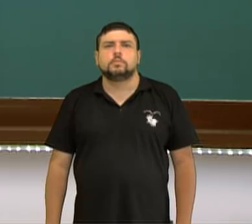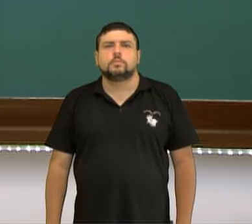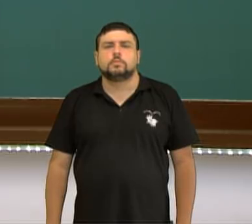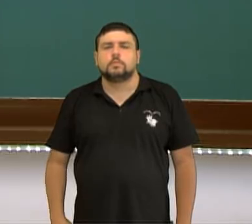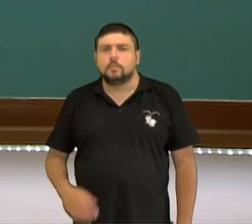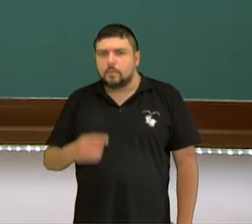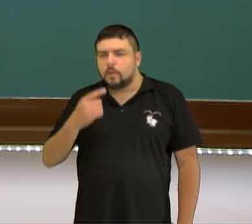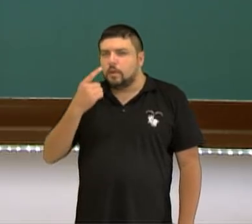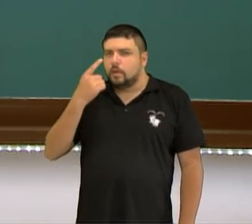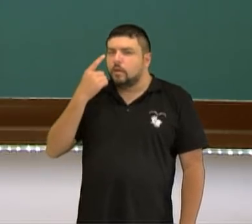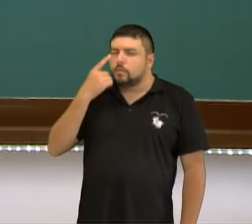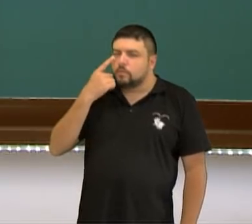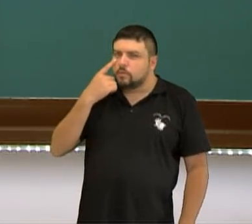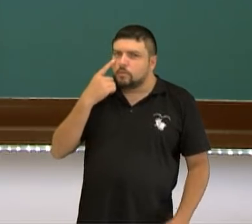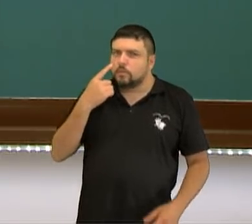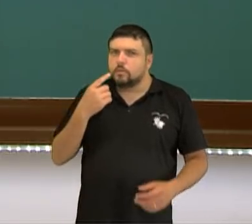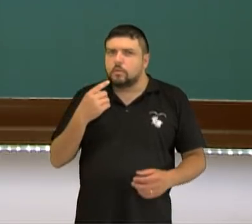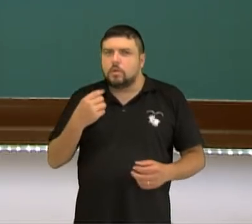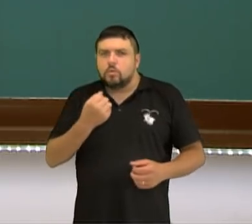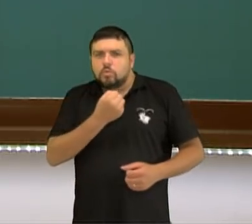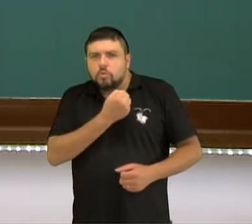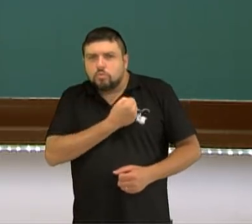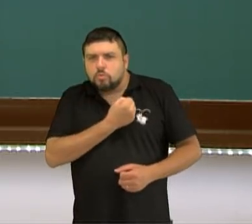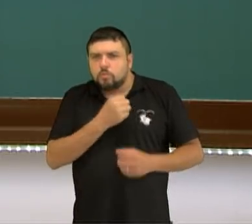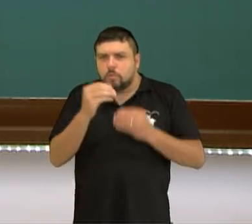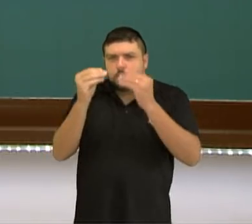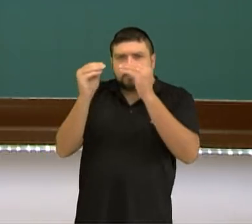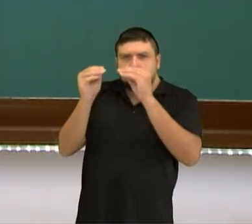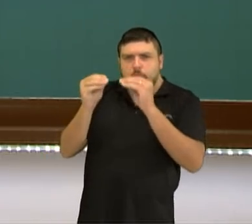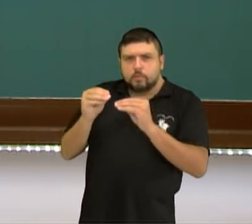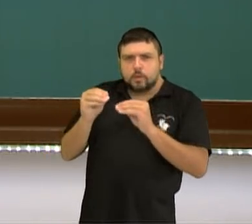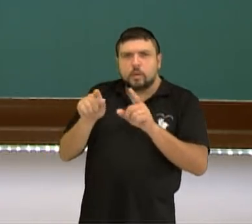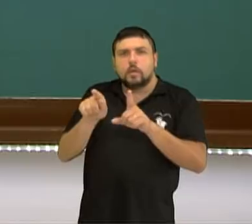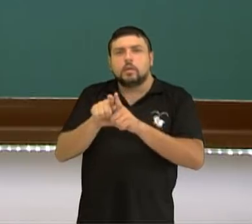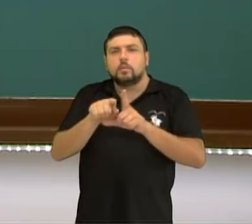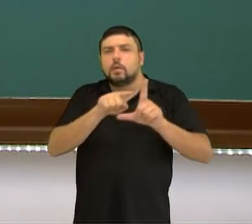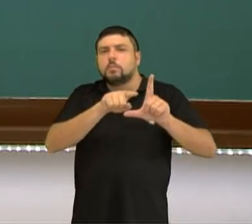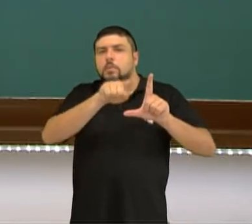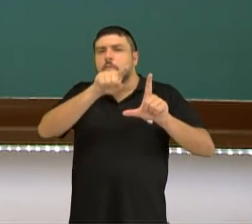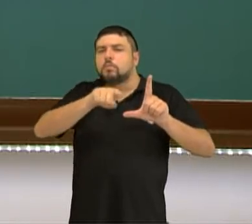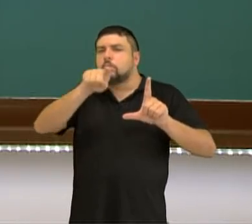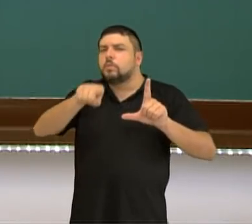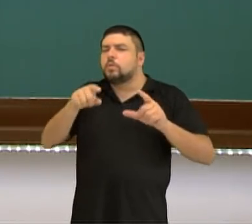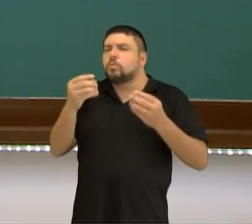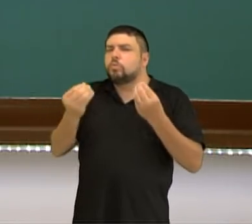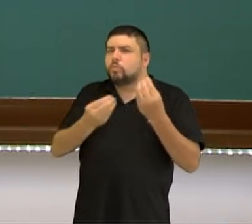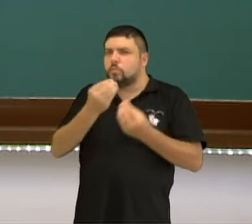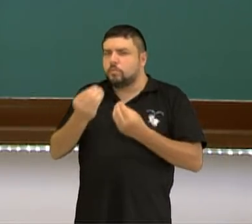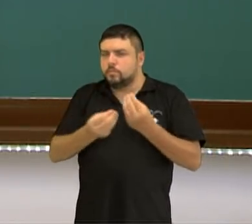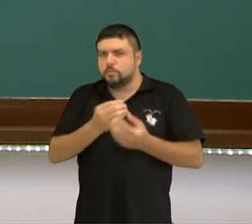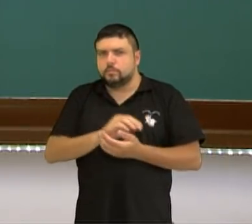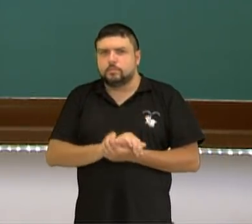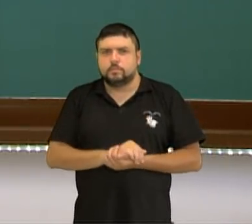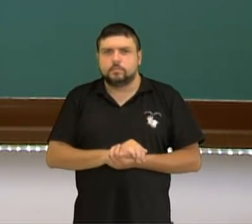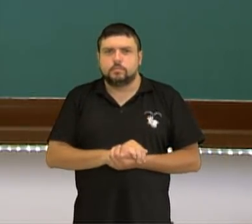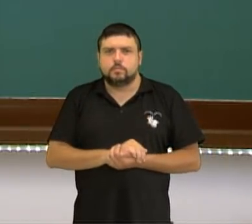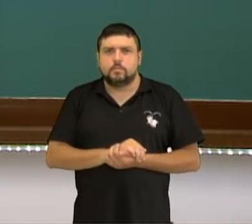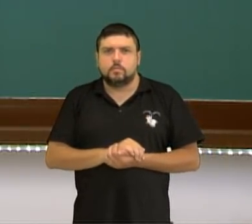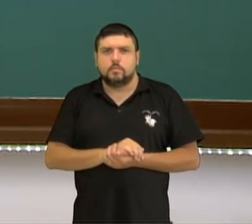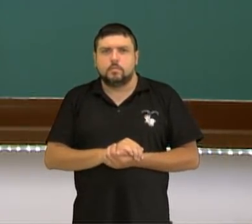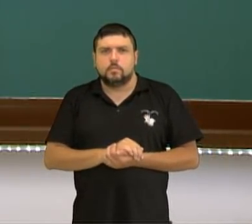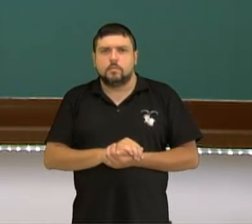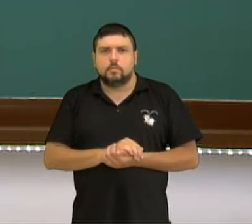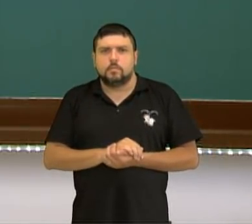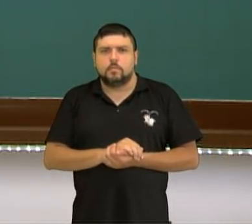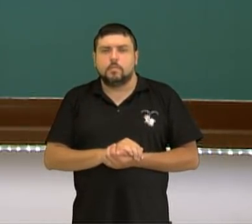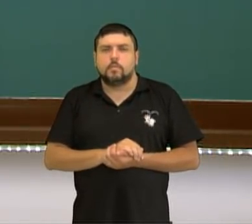Veja a representação numérica e gráfica do conceito dessa função decrescente. Valores do x. Mudei